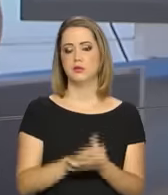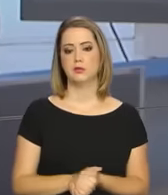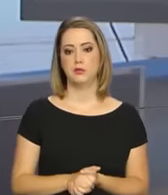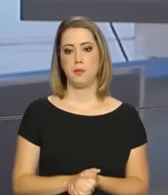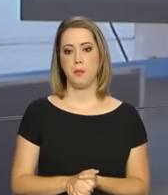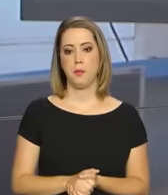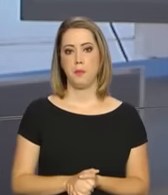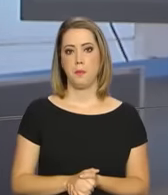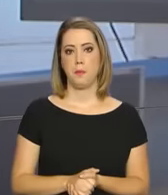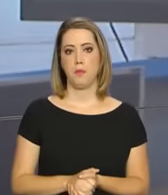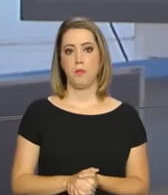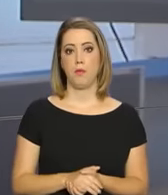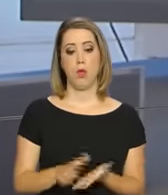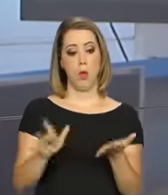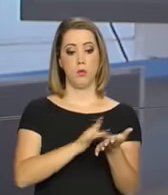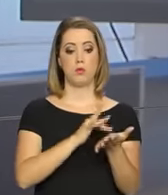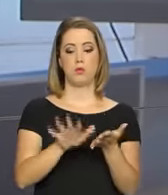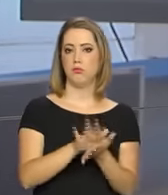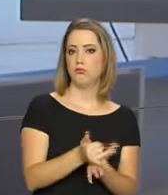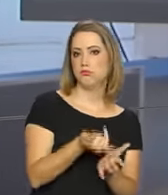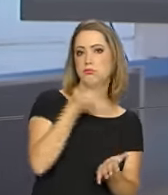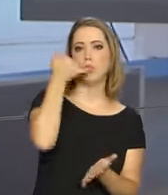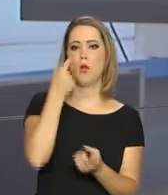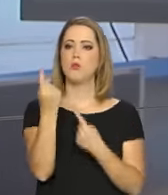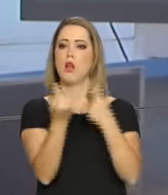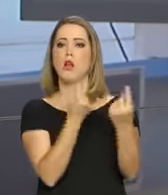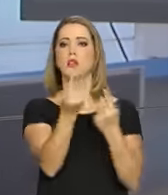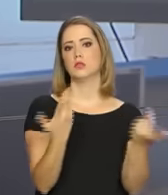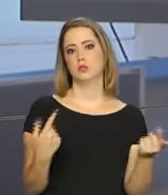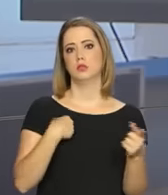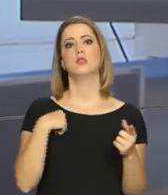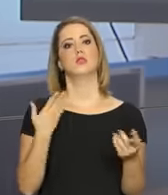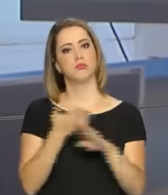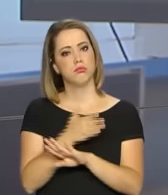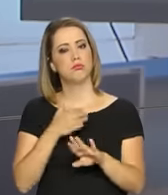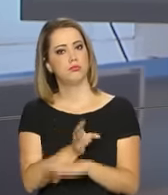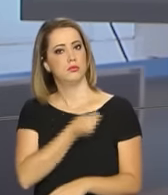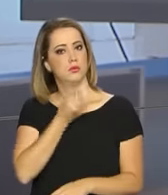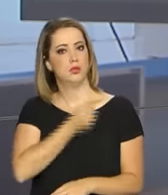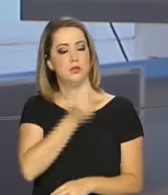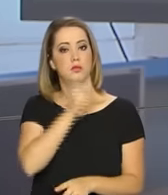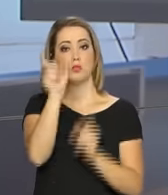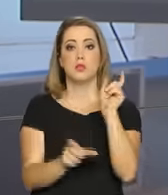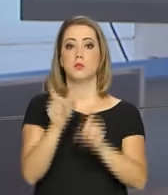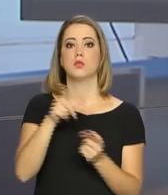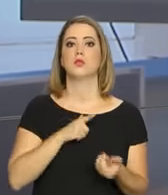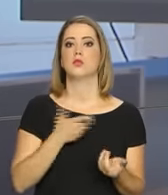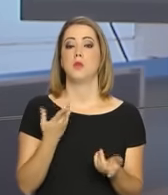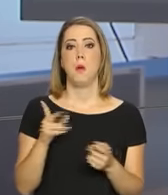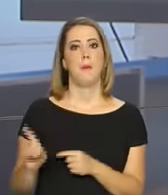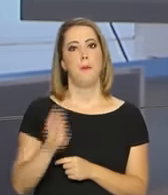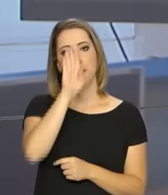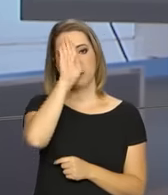pessoas o celular d perceber no dia a de cada um temada vez mais na vida do brasileiro ele tem sido o